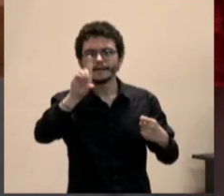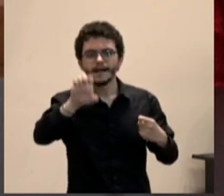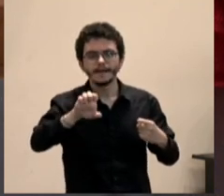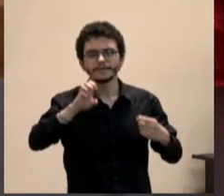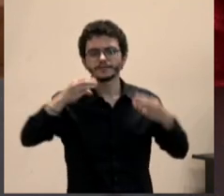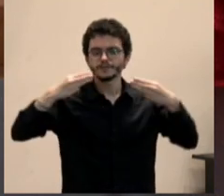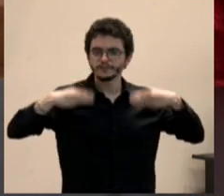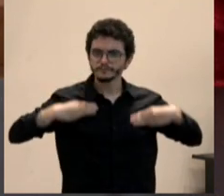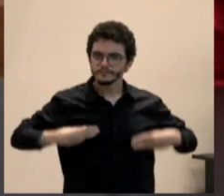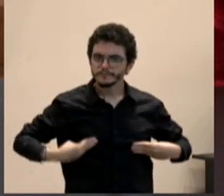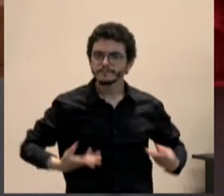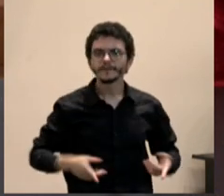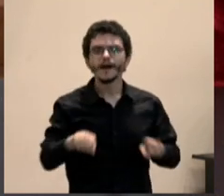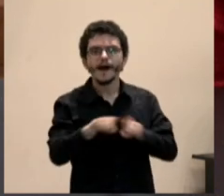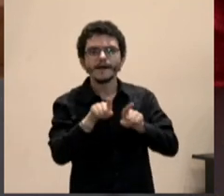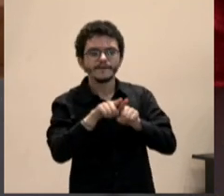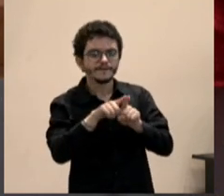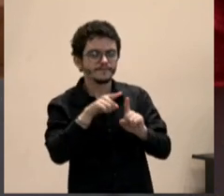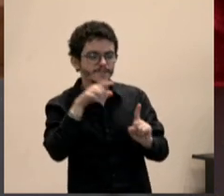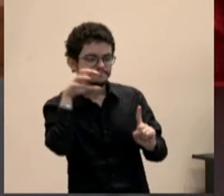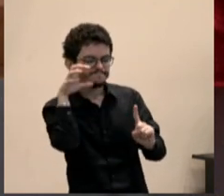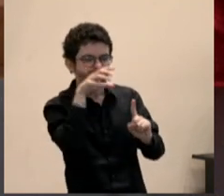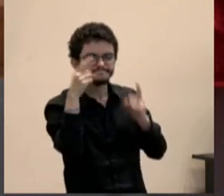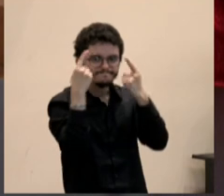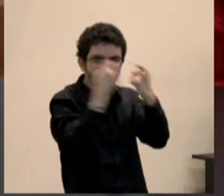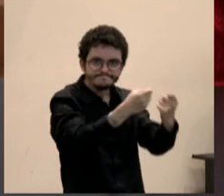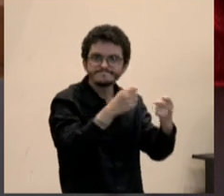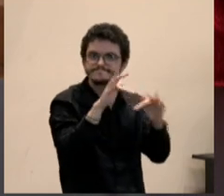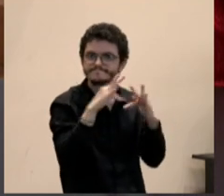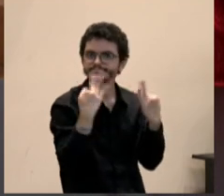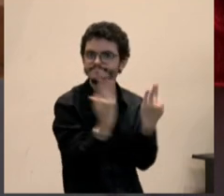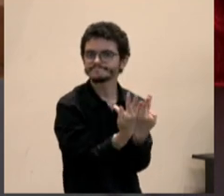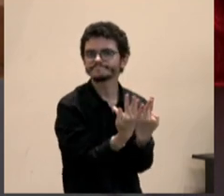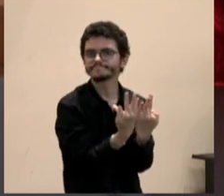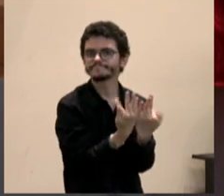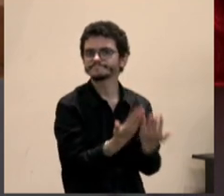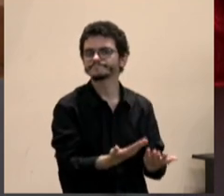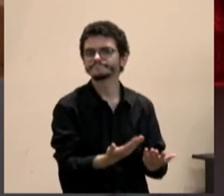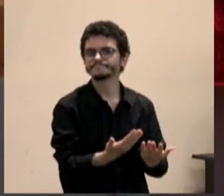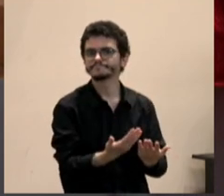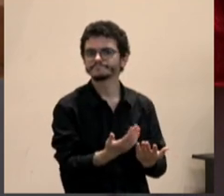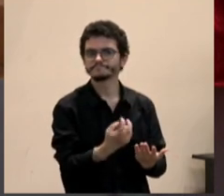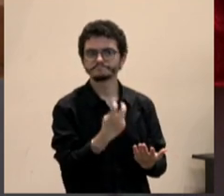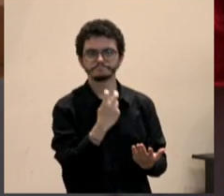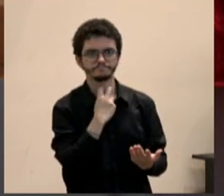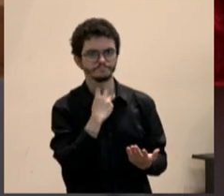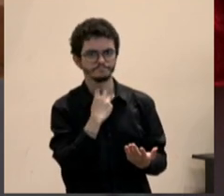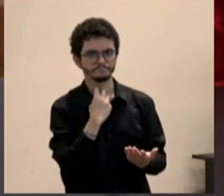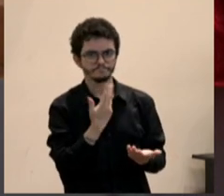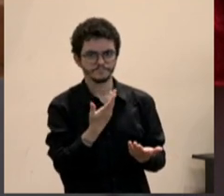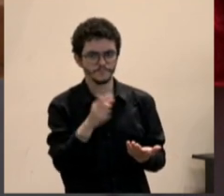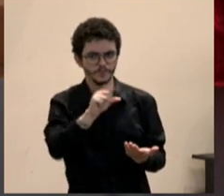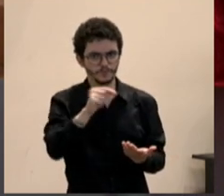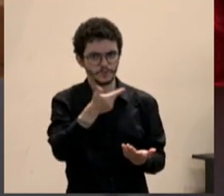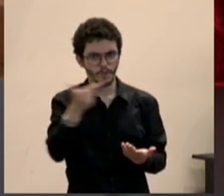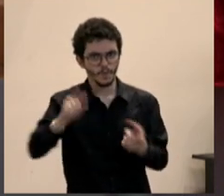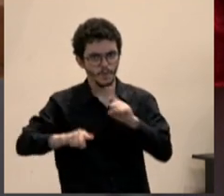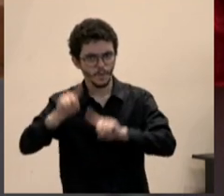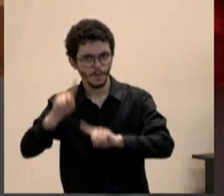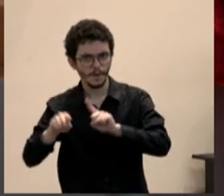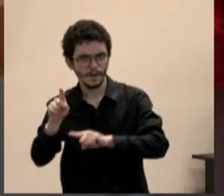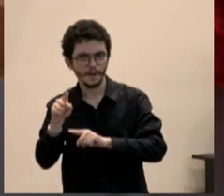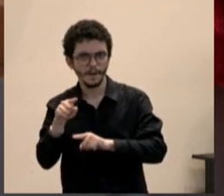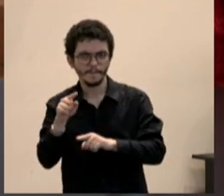e o inimigo da família. Né? Não podiam escolher outra coisa para a gente se